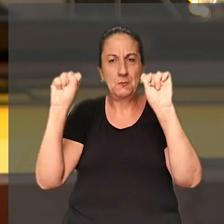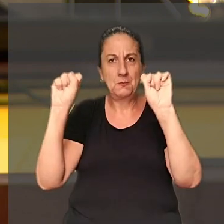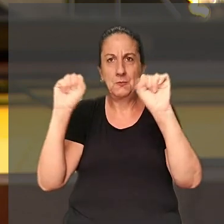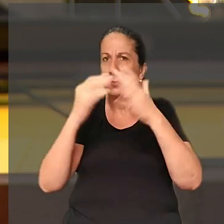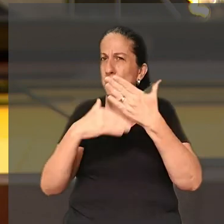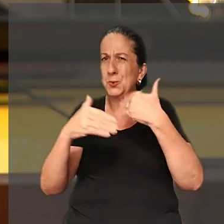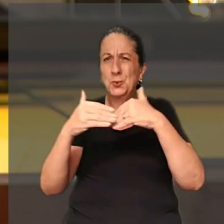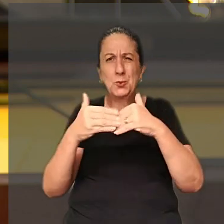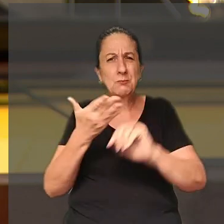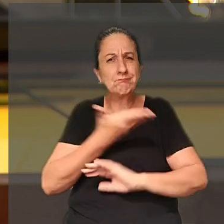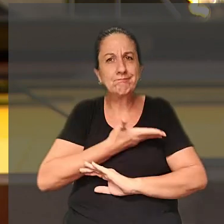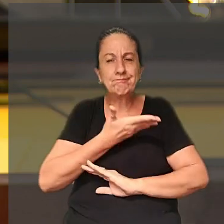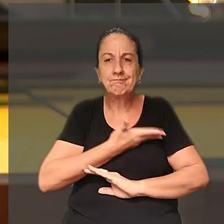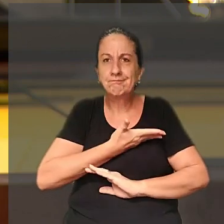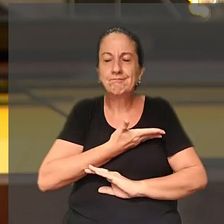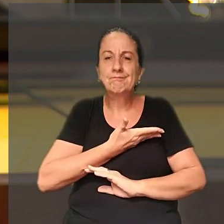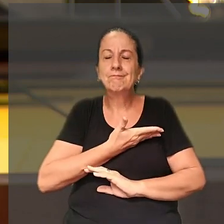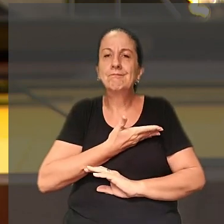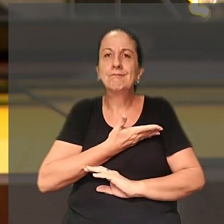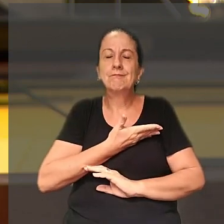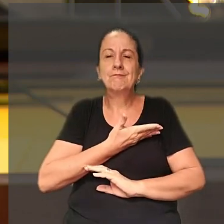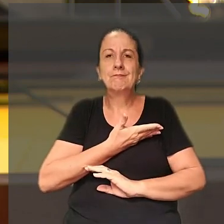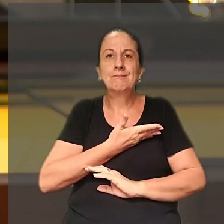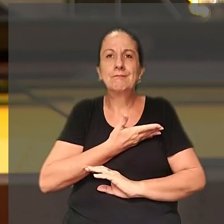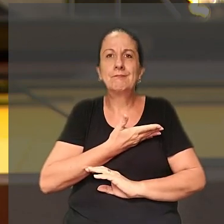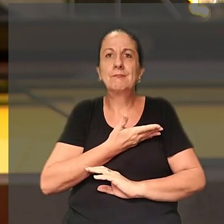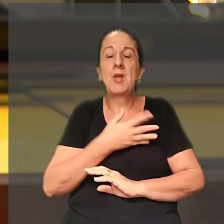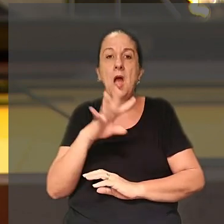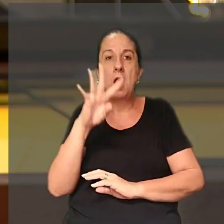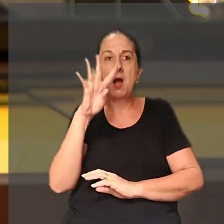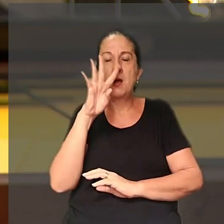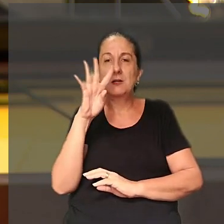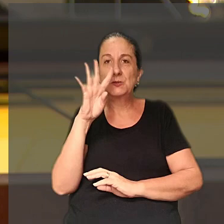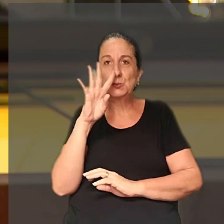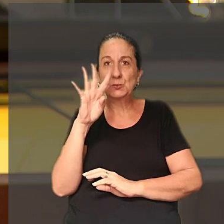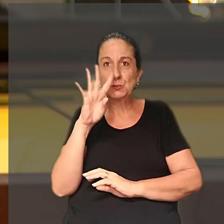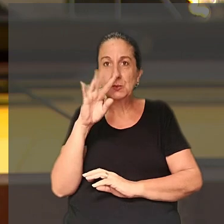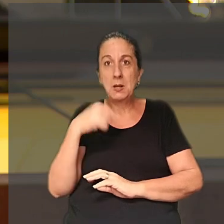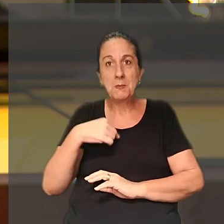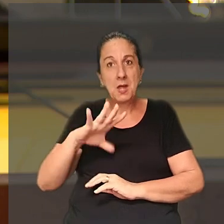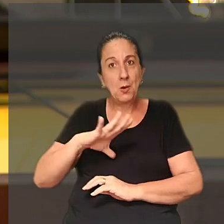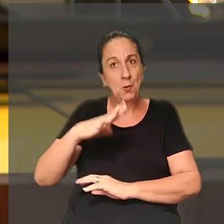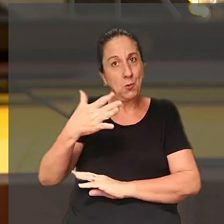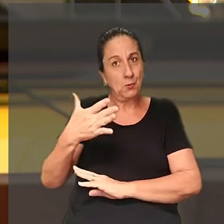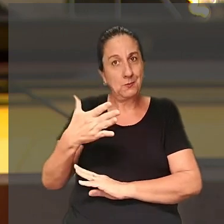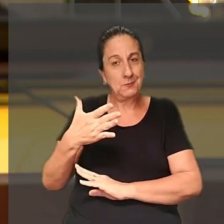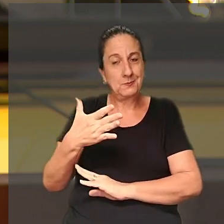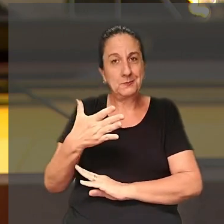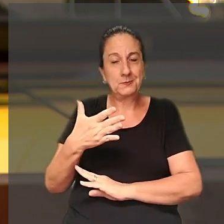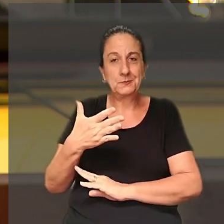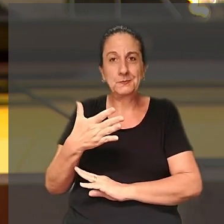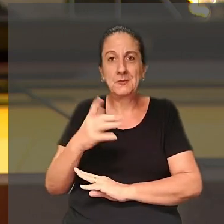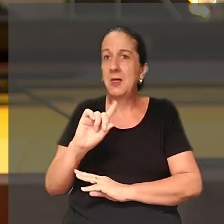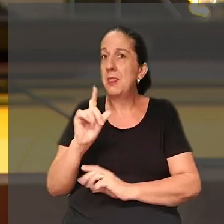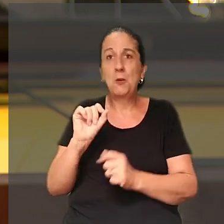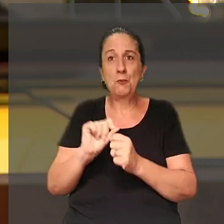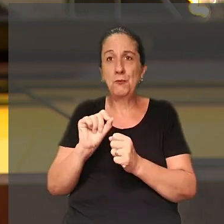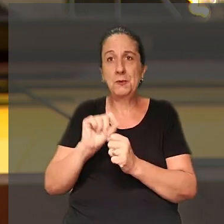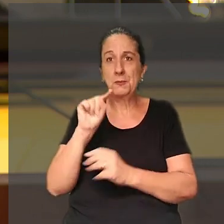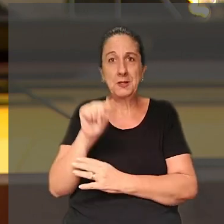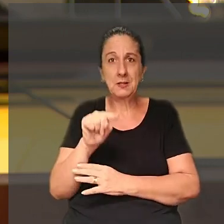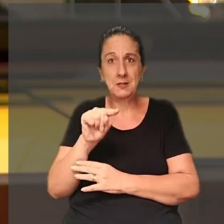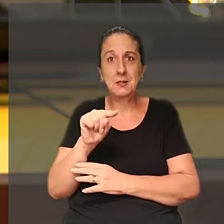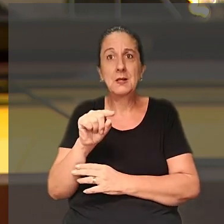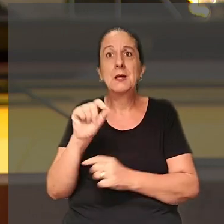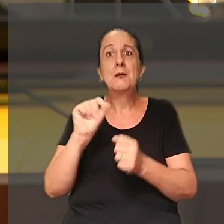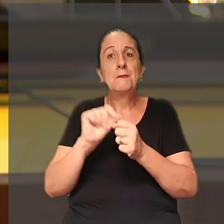tribunal, todos muito amigos, se admiraram da minha coragem. E